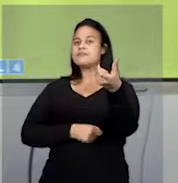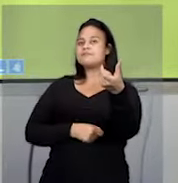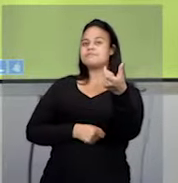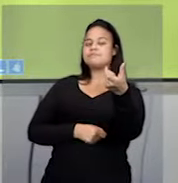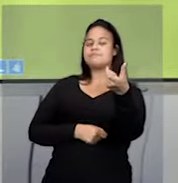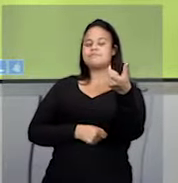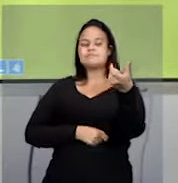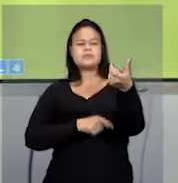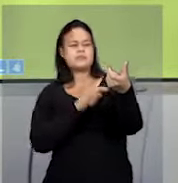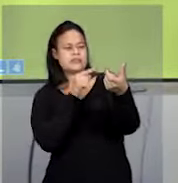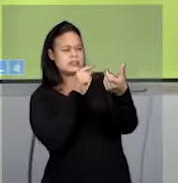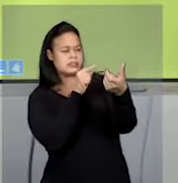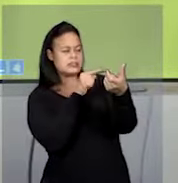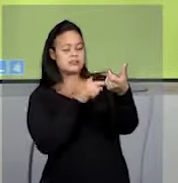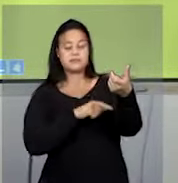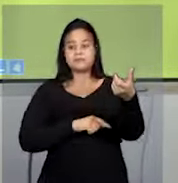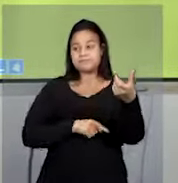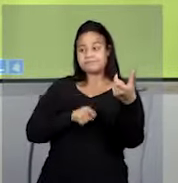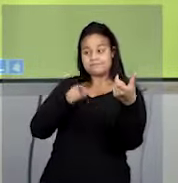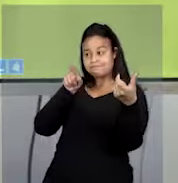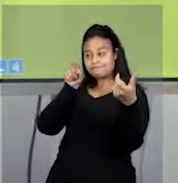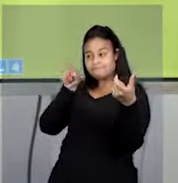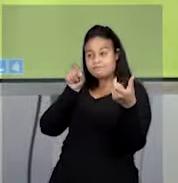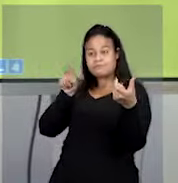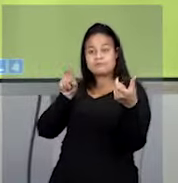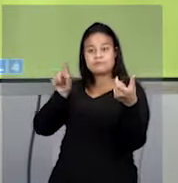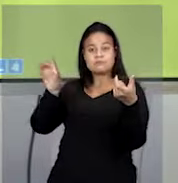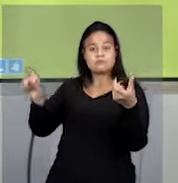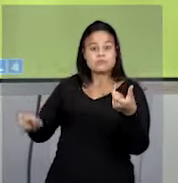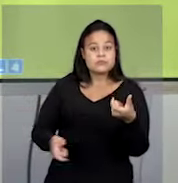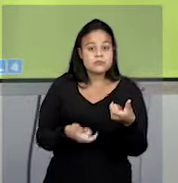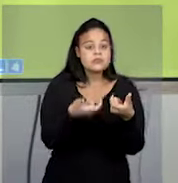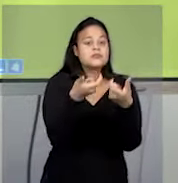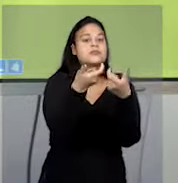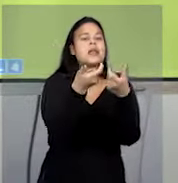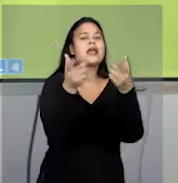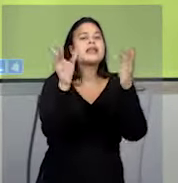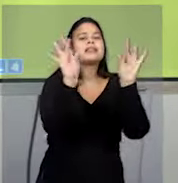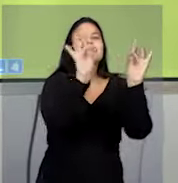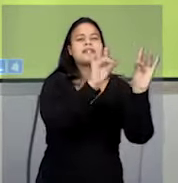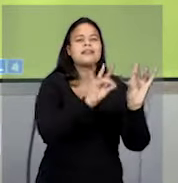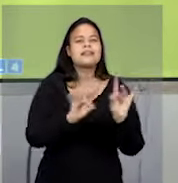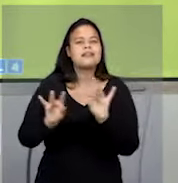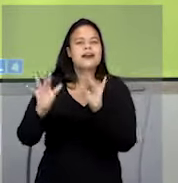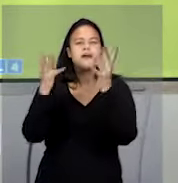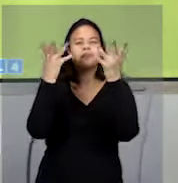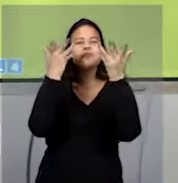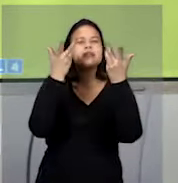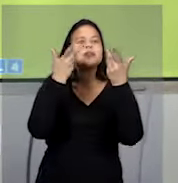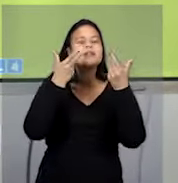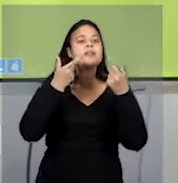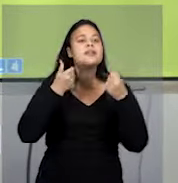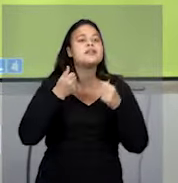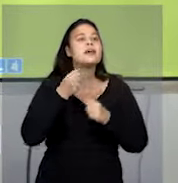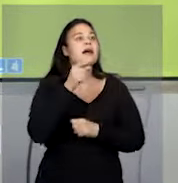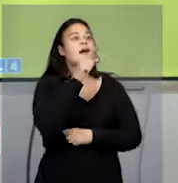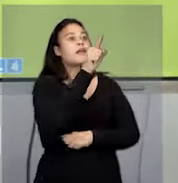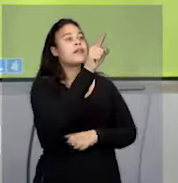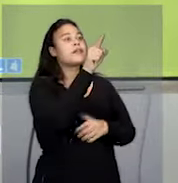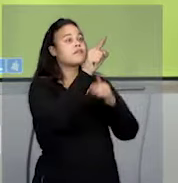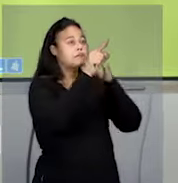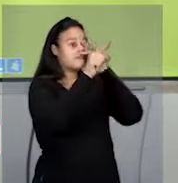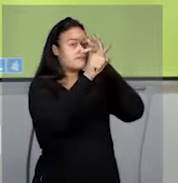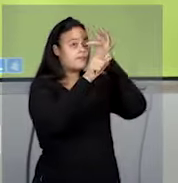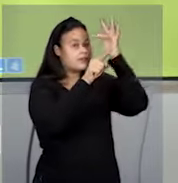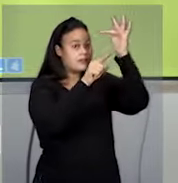aqueles e aquilo. Eu vou fazer uma colagem bem bonita com aquelas flores. Como se